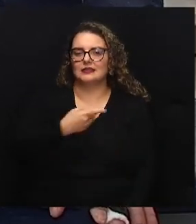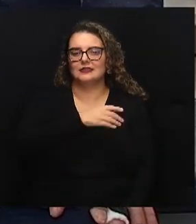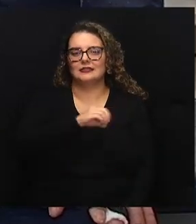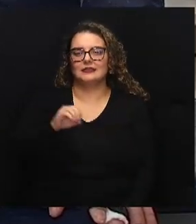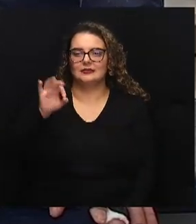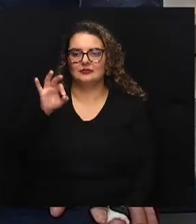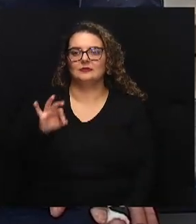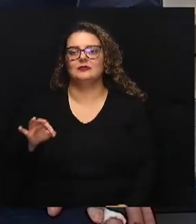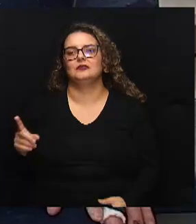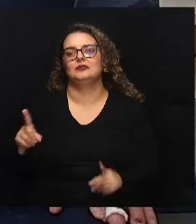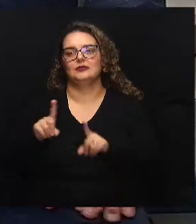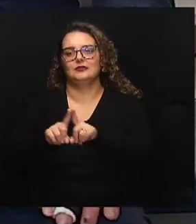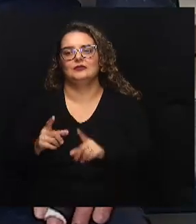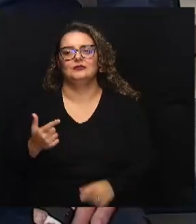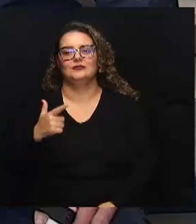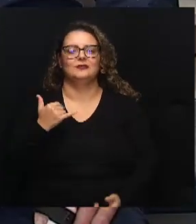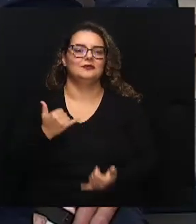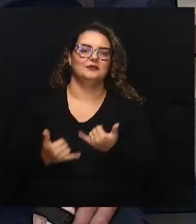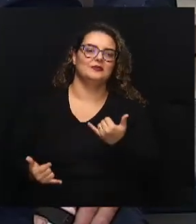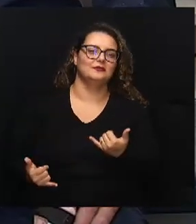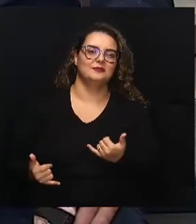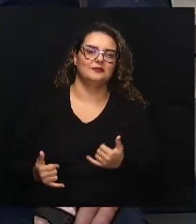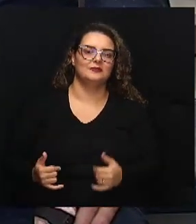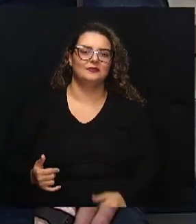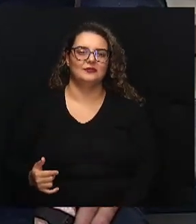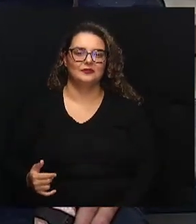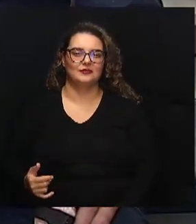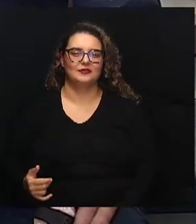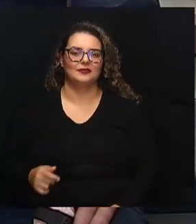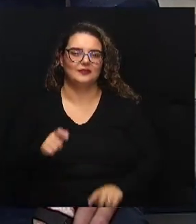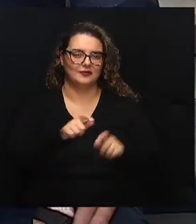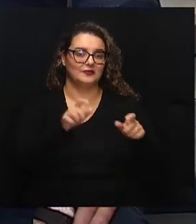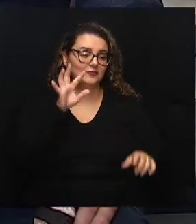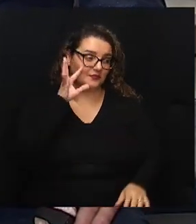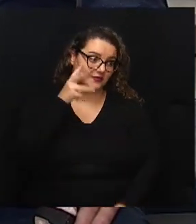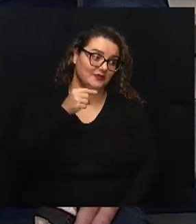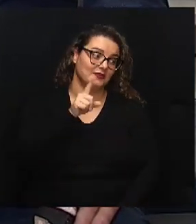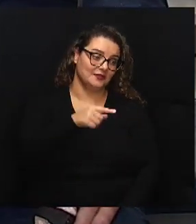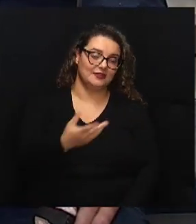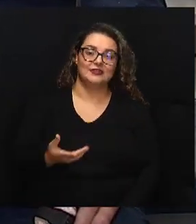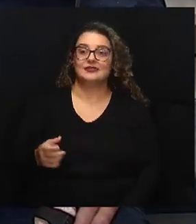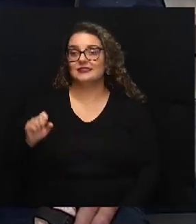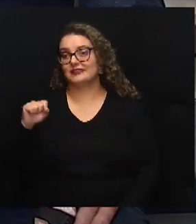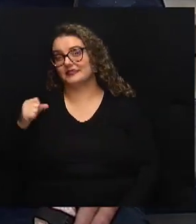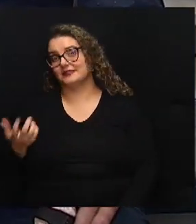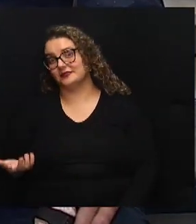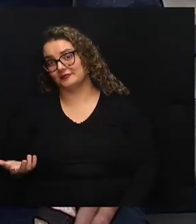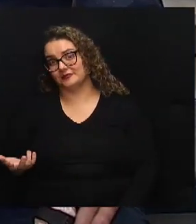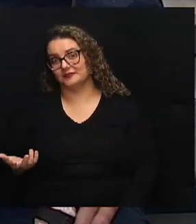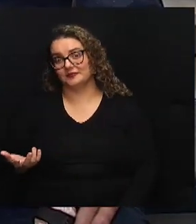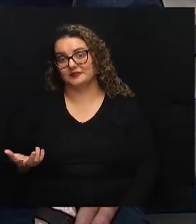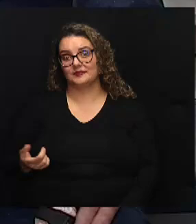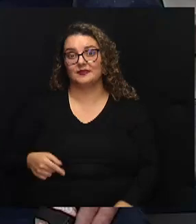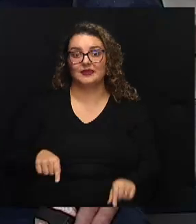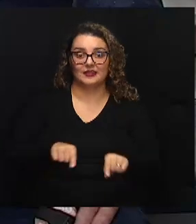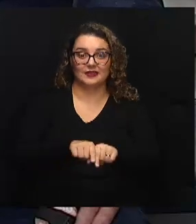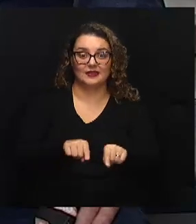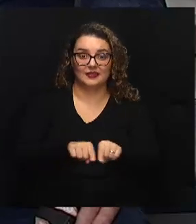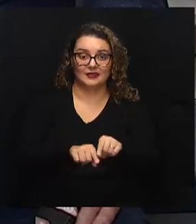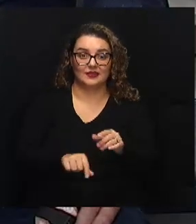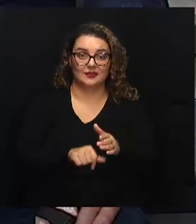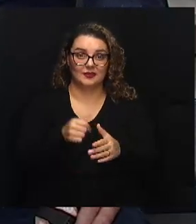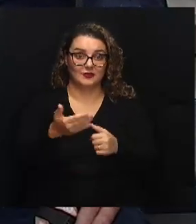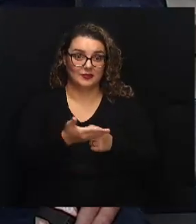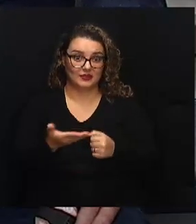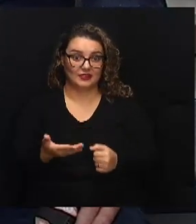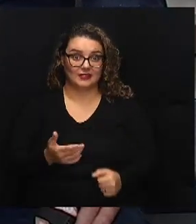dela, não tem meio termo. E tem que estar cercado de pessoas que compreendem isso, né? E eu não posso acabar esse primeiro